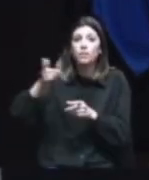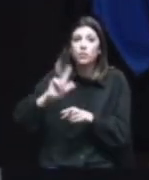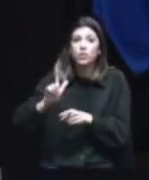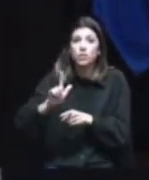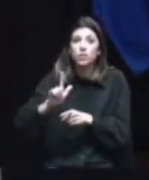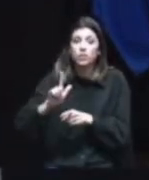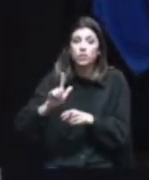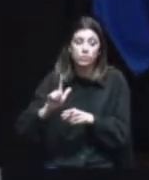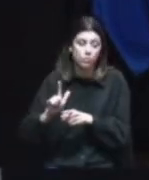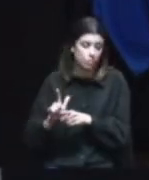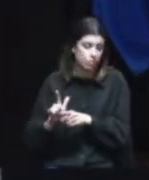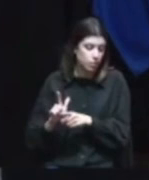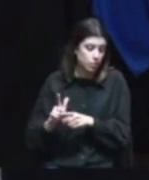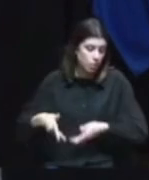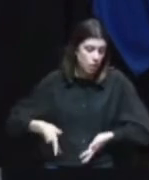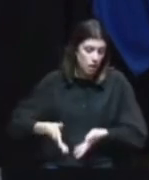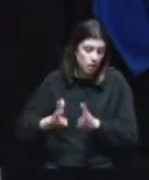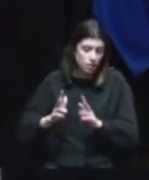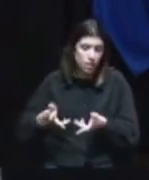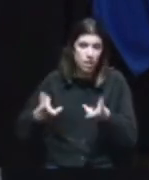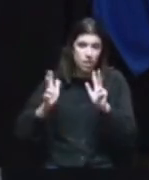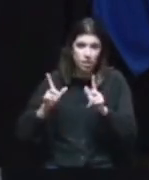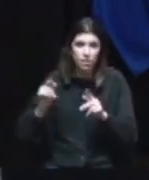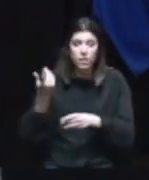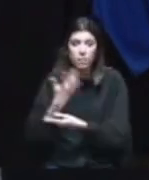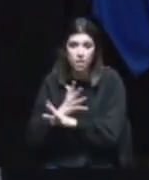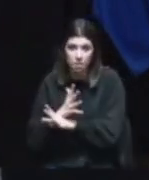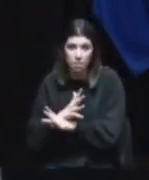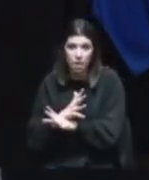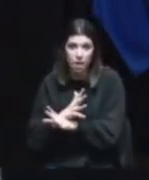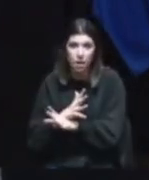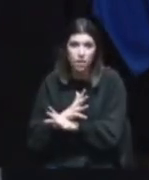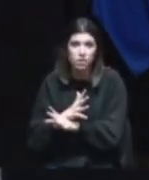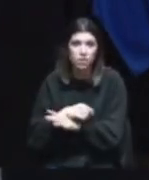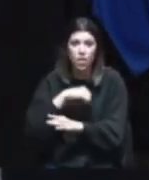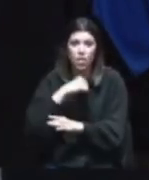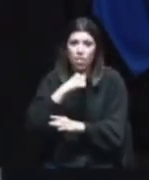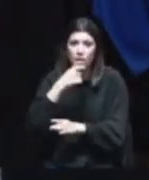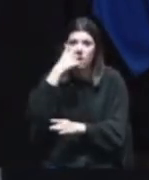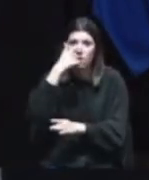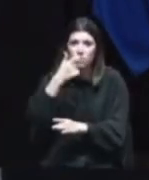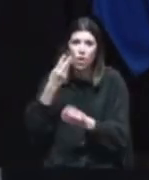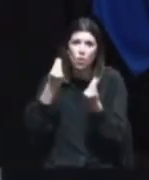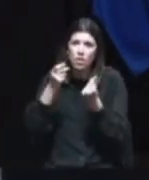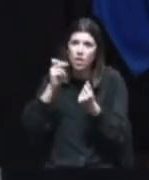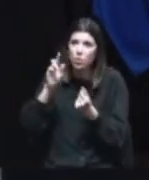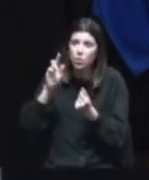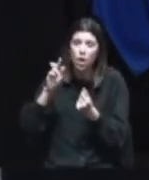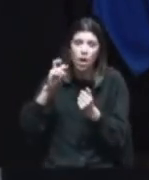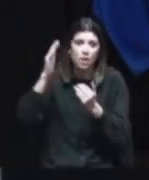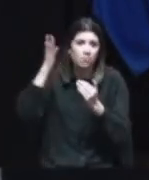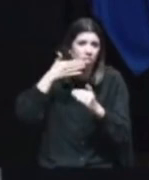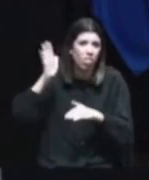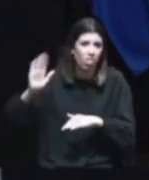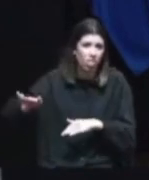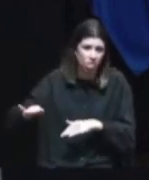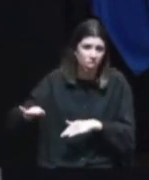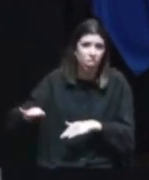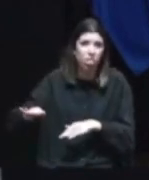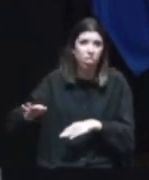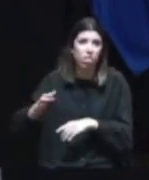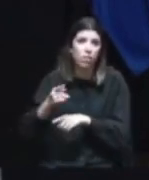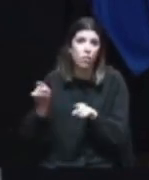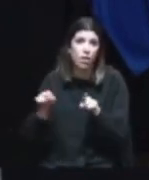eixo da Avenida da Liberdade e da Baixa continua a ser um dos que têm a qualidade do ar mais degradada, com